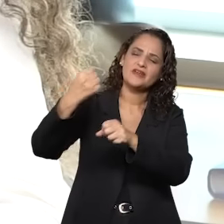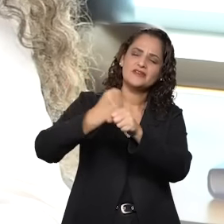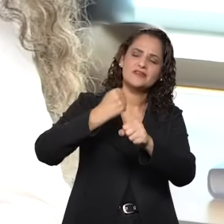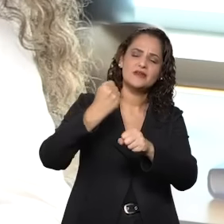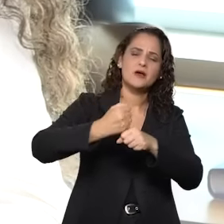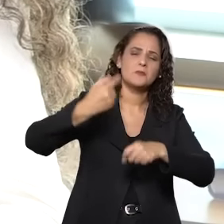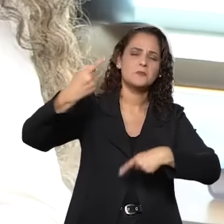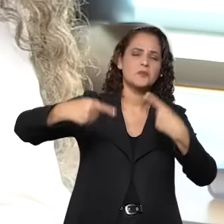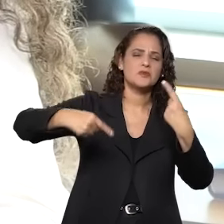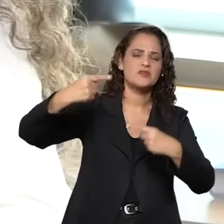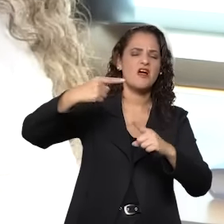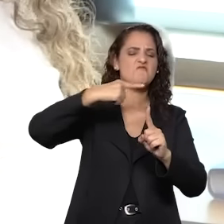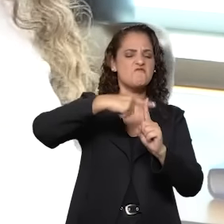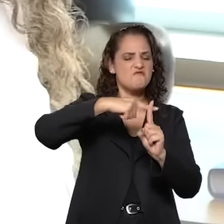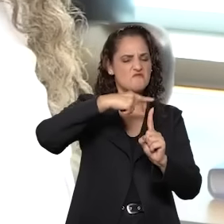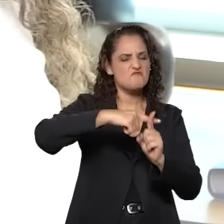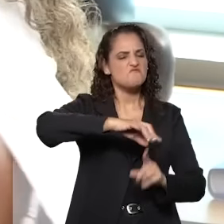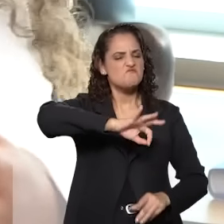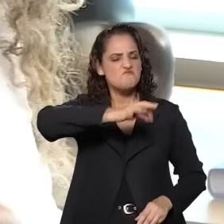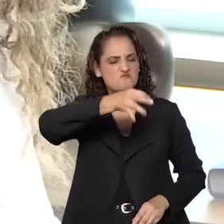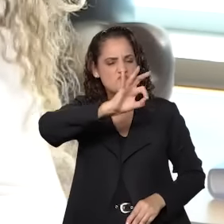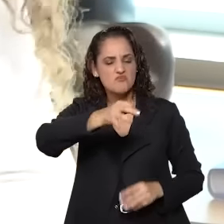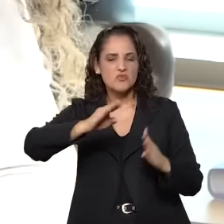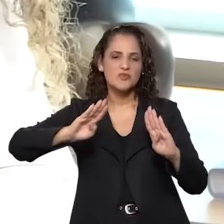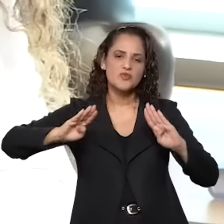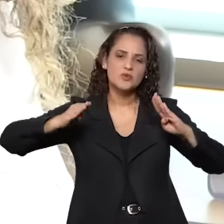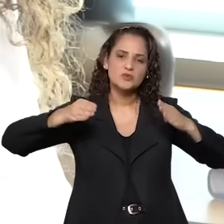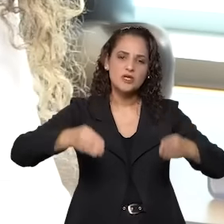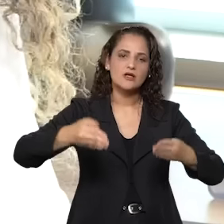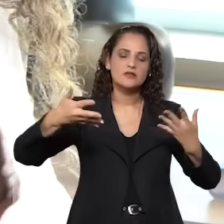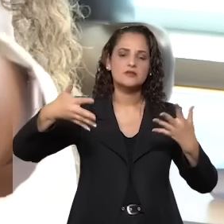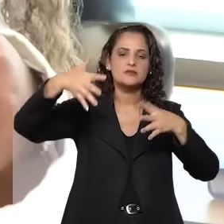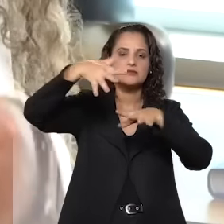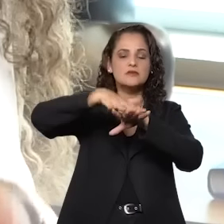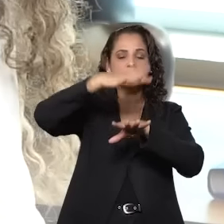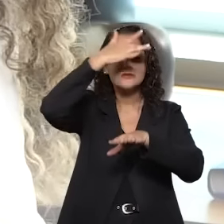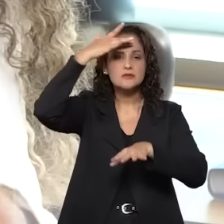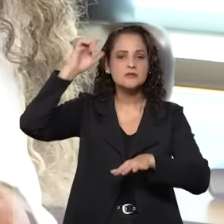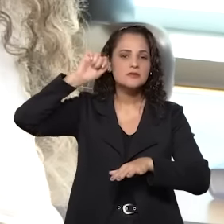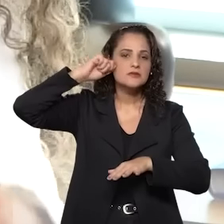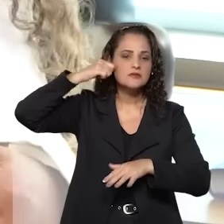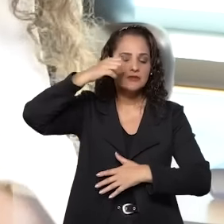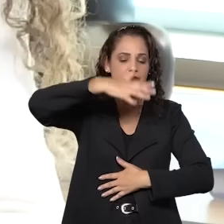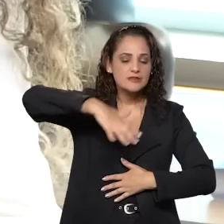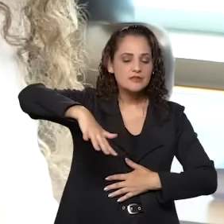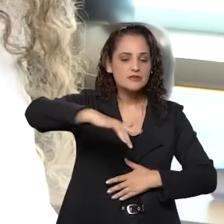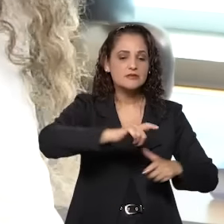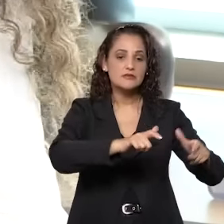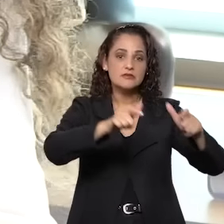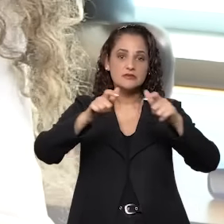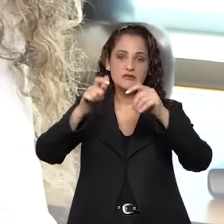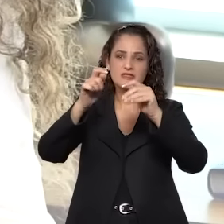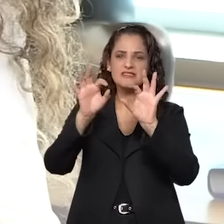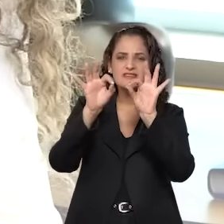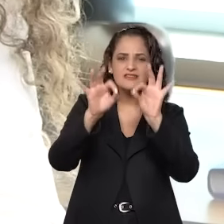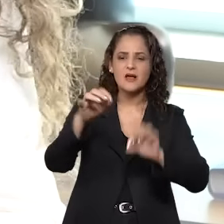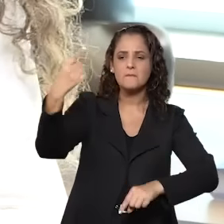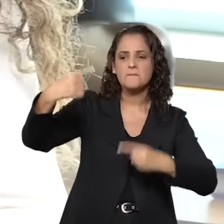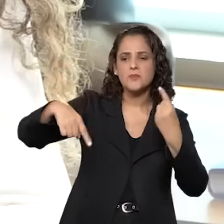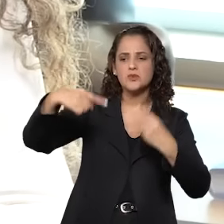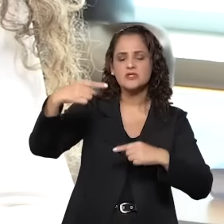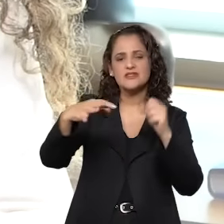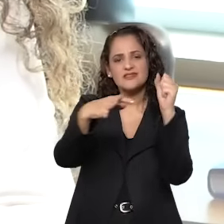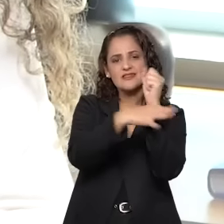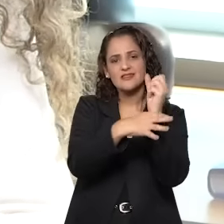inclusão de pessoas negras nos Espaços né políticas intencionais voltadas para garantir Equidade né ou